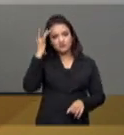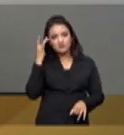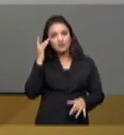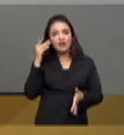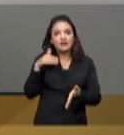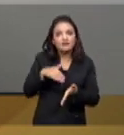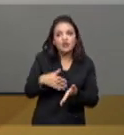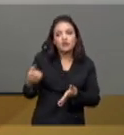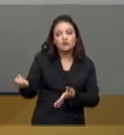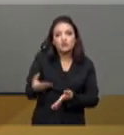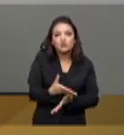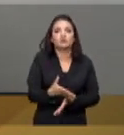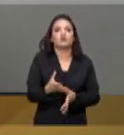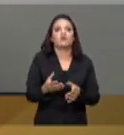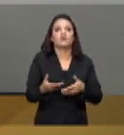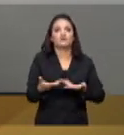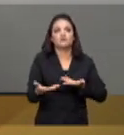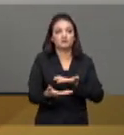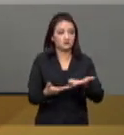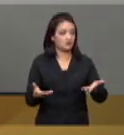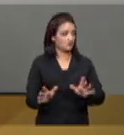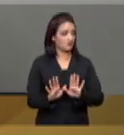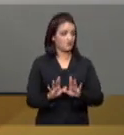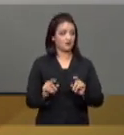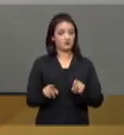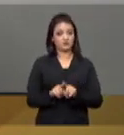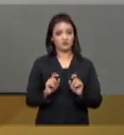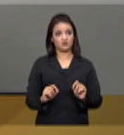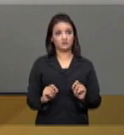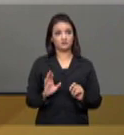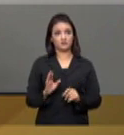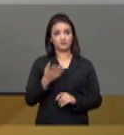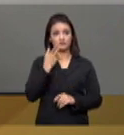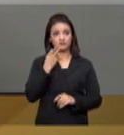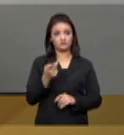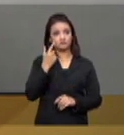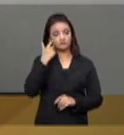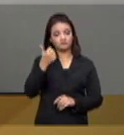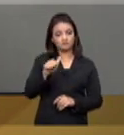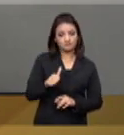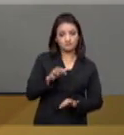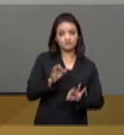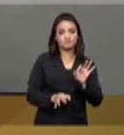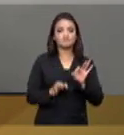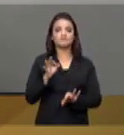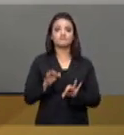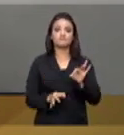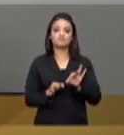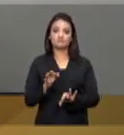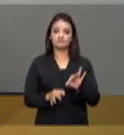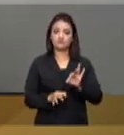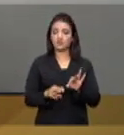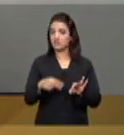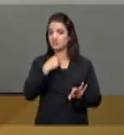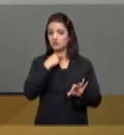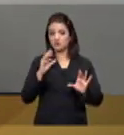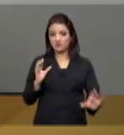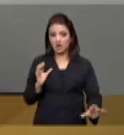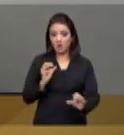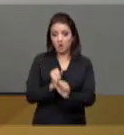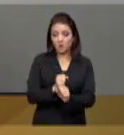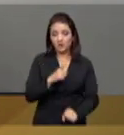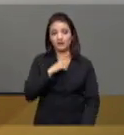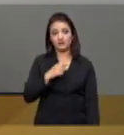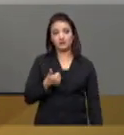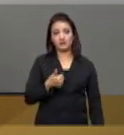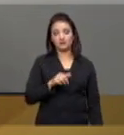574-706, embargante União, relatora ministra Carmen Lúcia. A análise jurídica do princípio da não cumulatividade aplicada ao